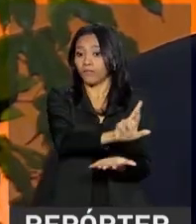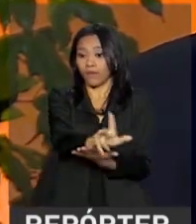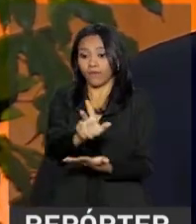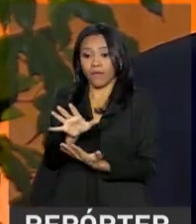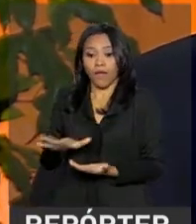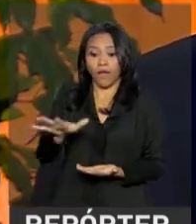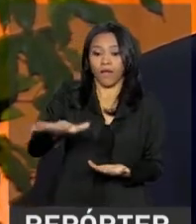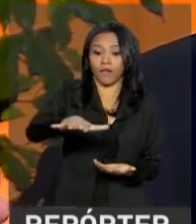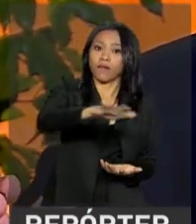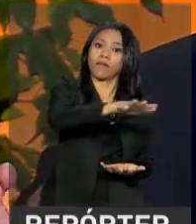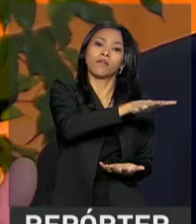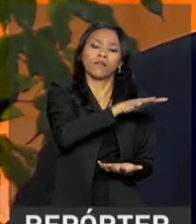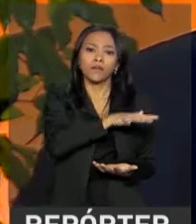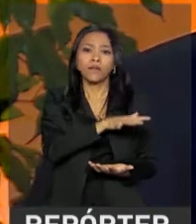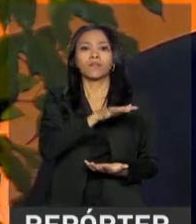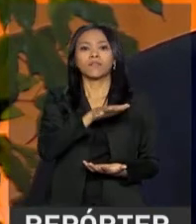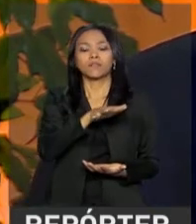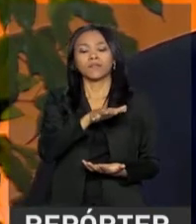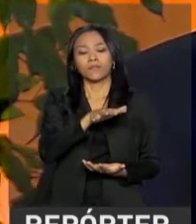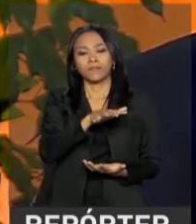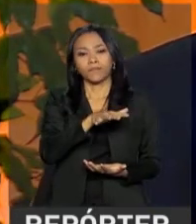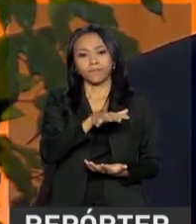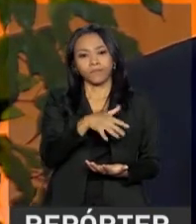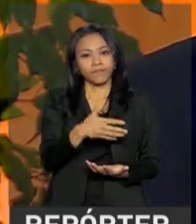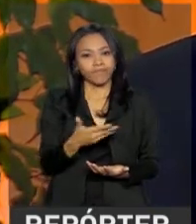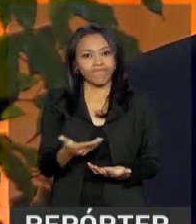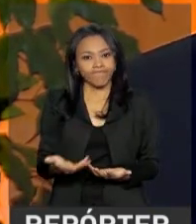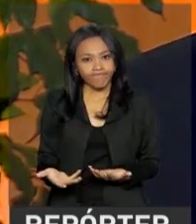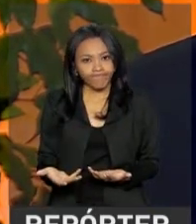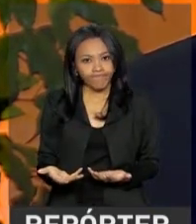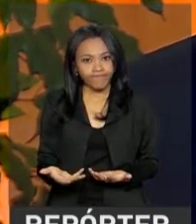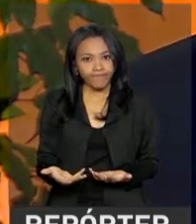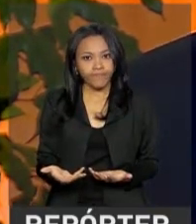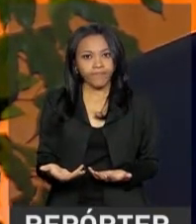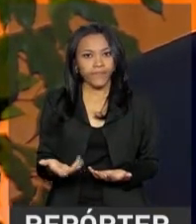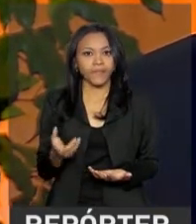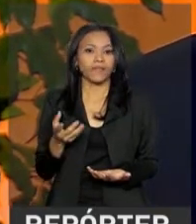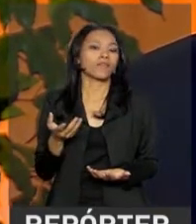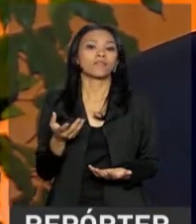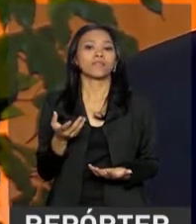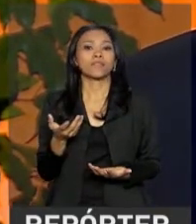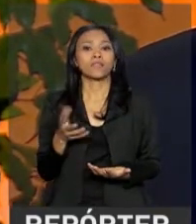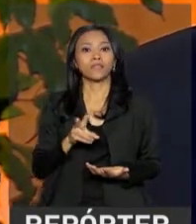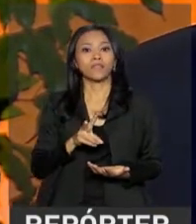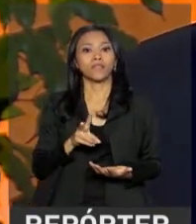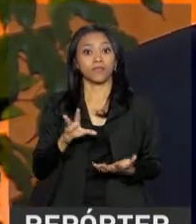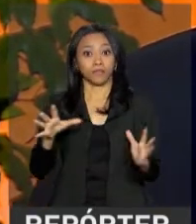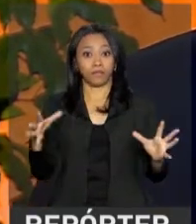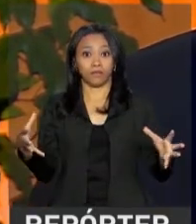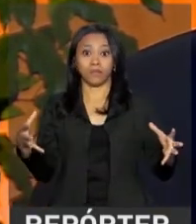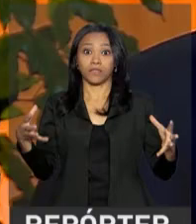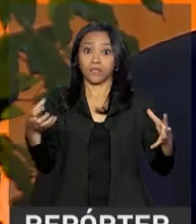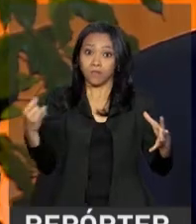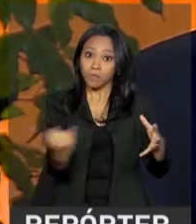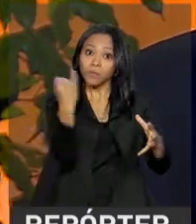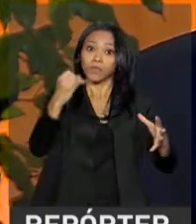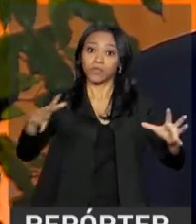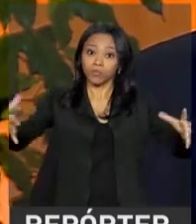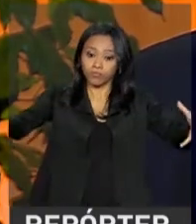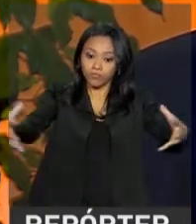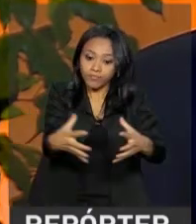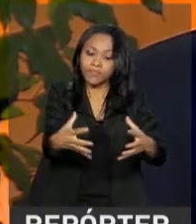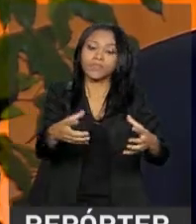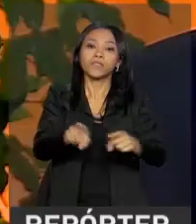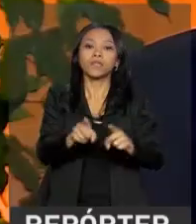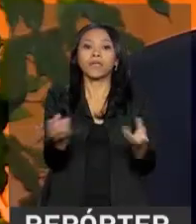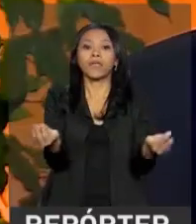estão é na ponta não só é da moda das modificações no sistema produtivo como também na incorporação de